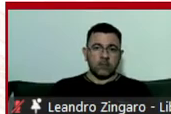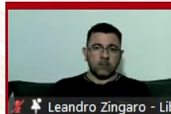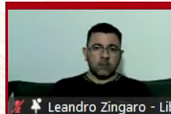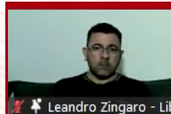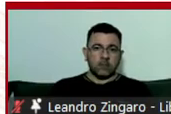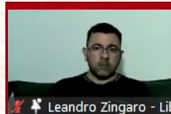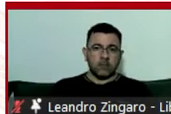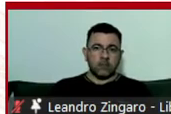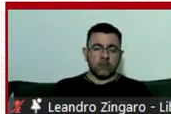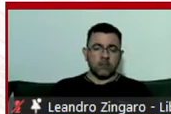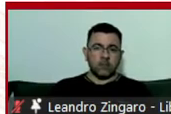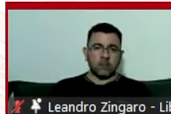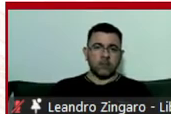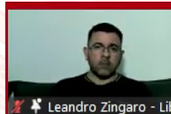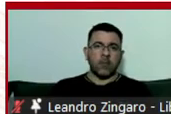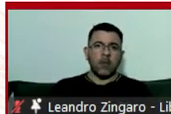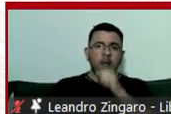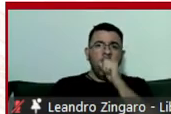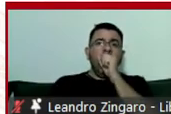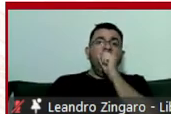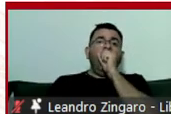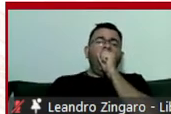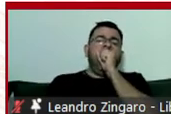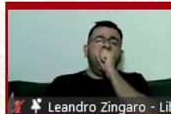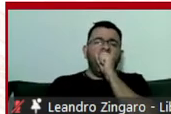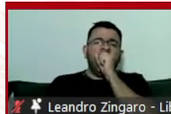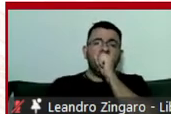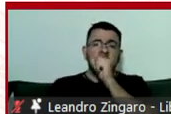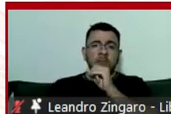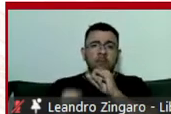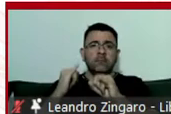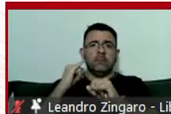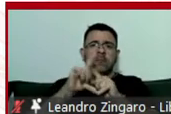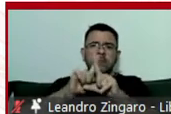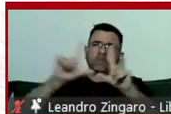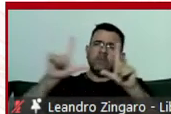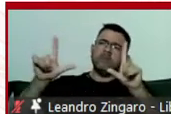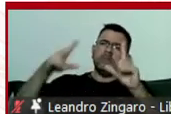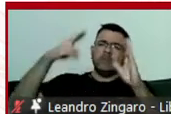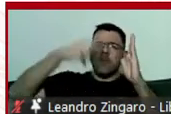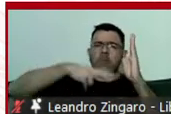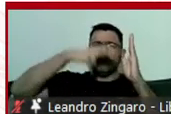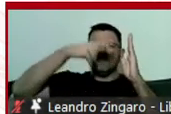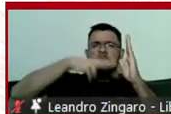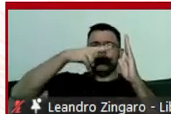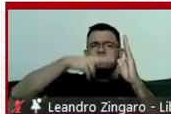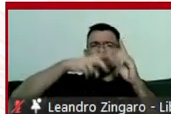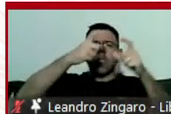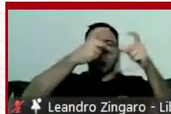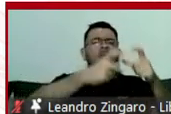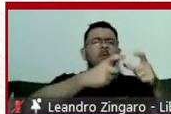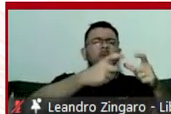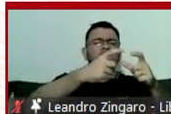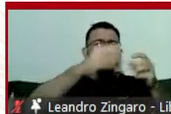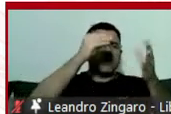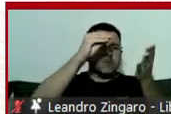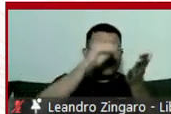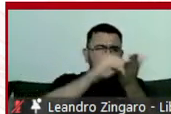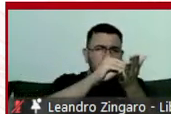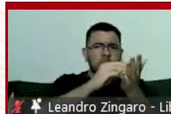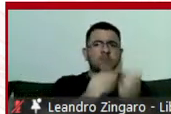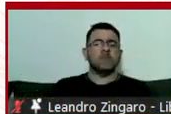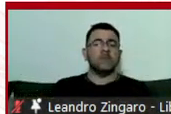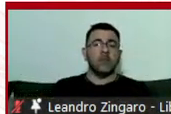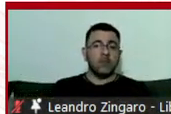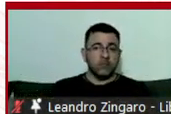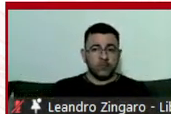digital né que a pessoa pode aí solicitar já pega o mapa pega o endereço dela e a pessoa pode solicitar remoção dos animais mortes isso foi